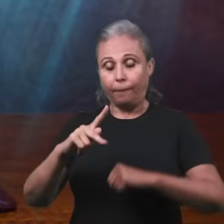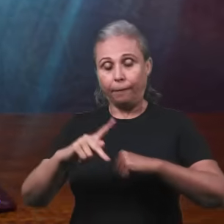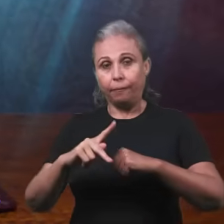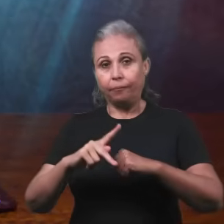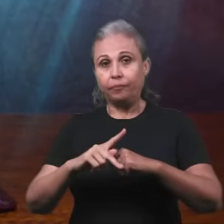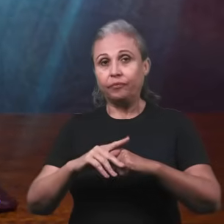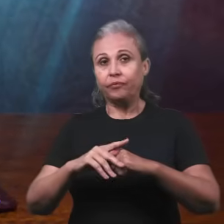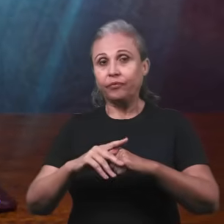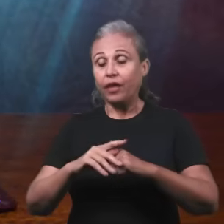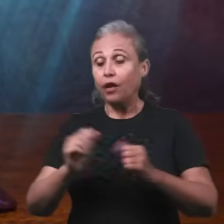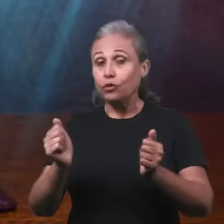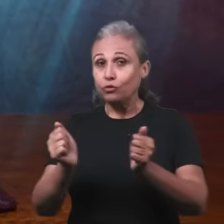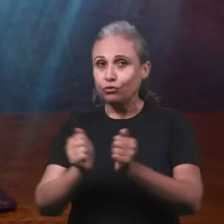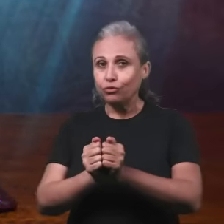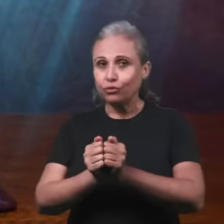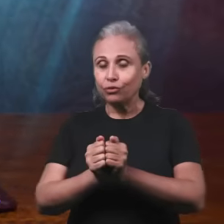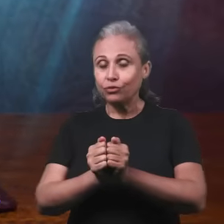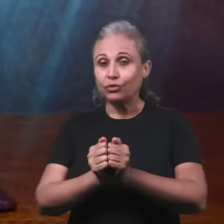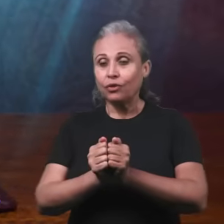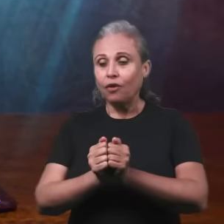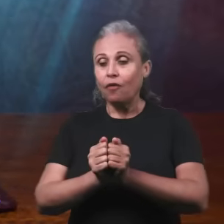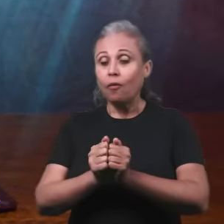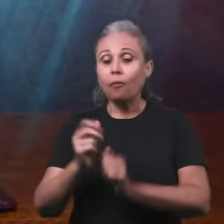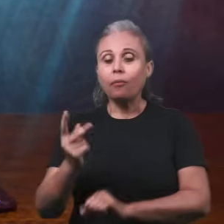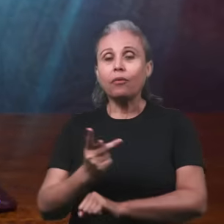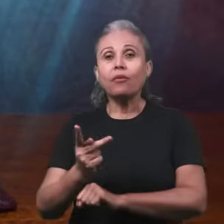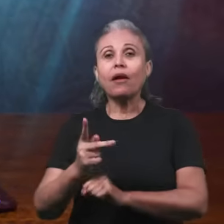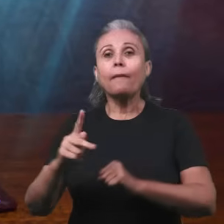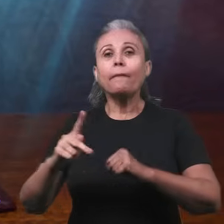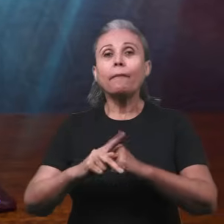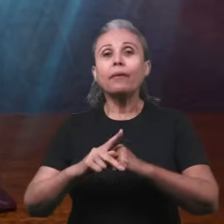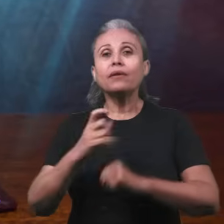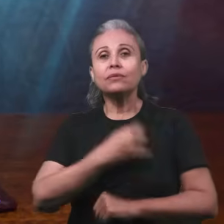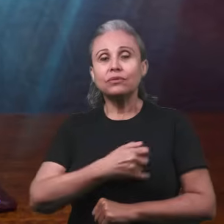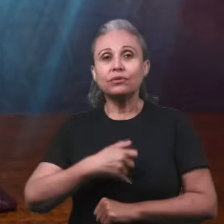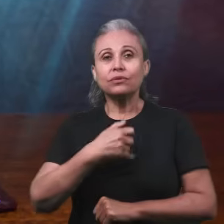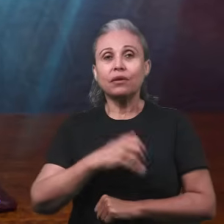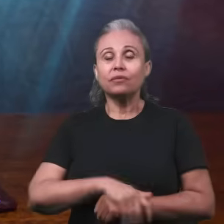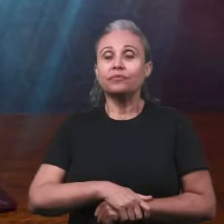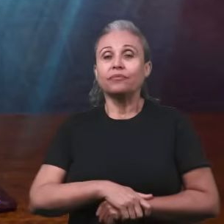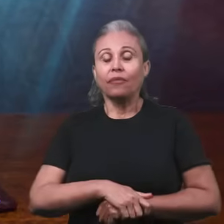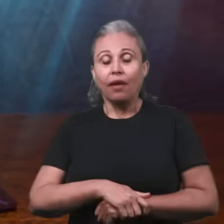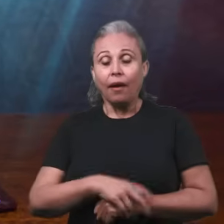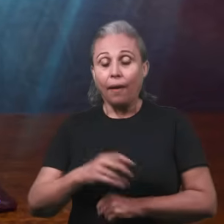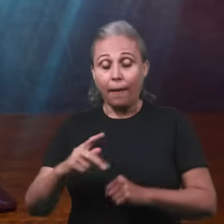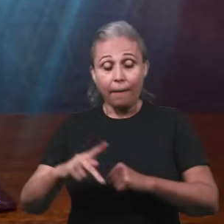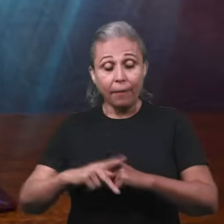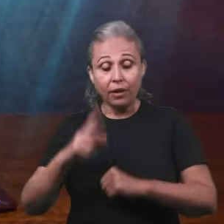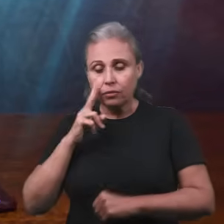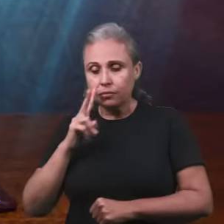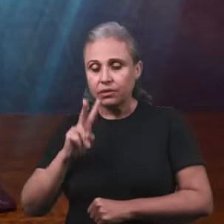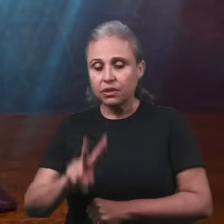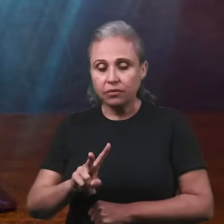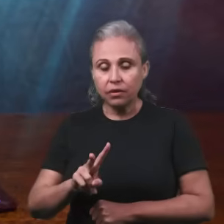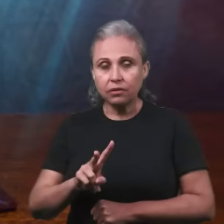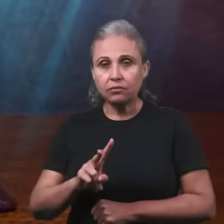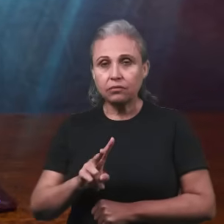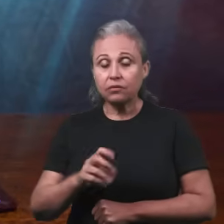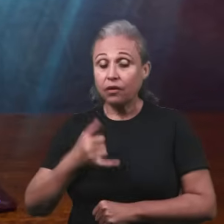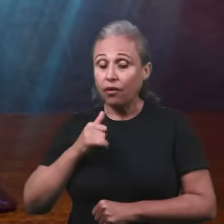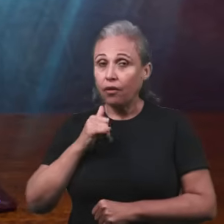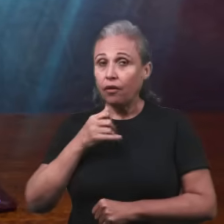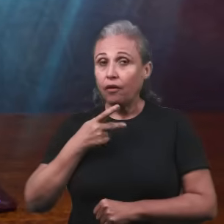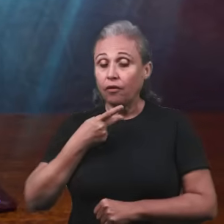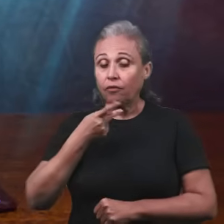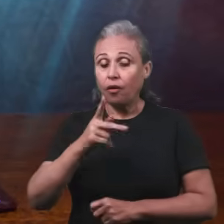atônito junto com eles para o alpendre chamado de Salomão. E quando Pedro viu isso, disse ao povo: homens israelitas,